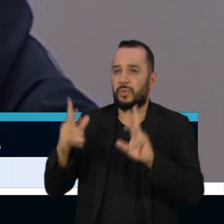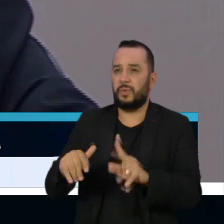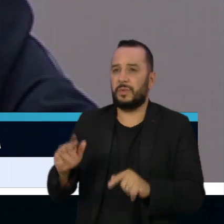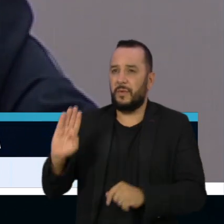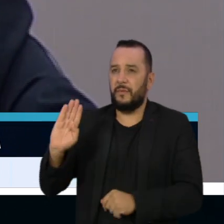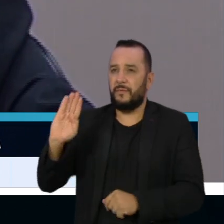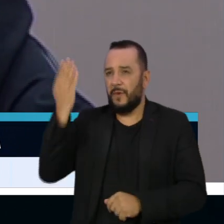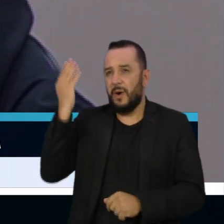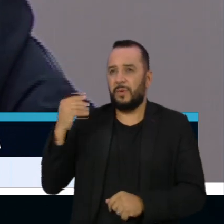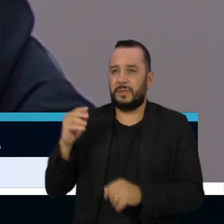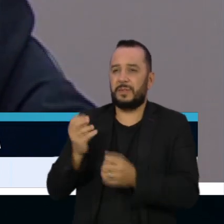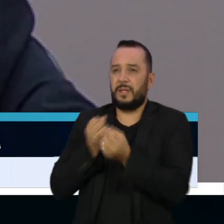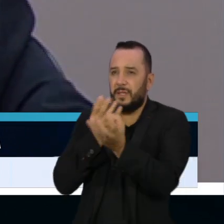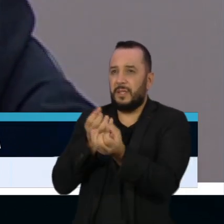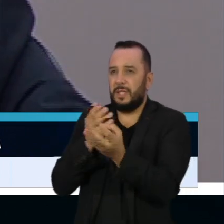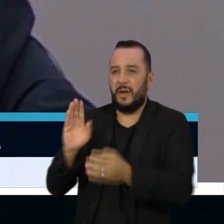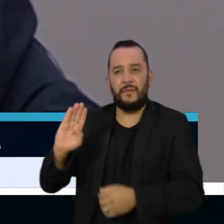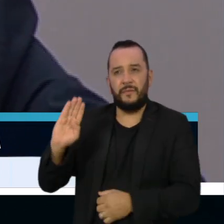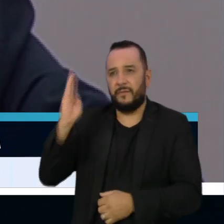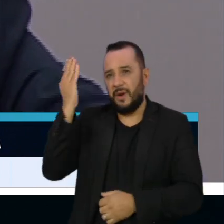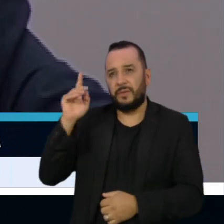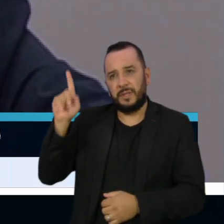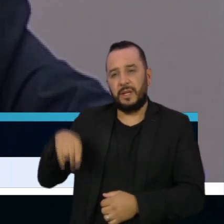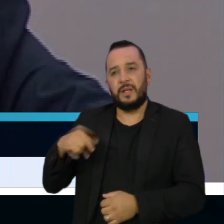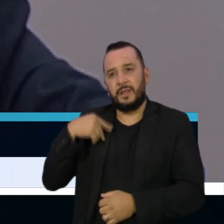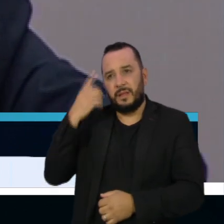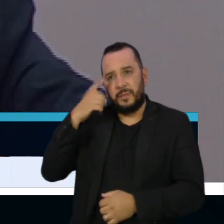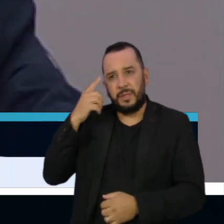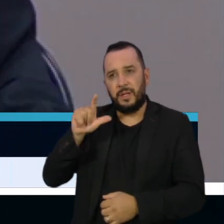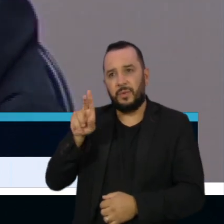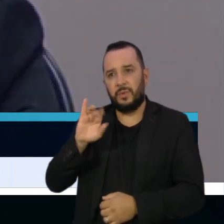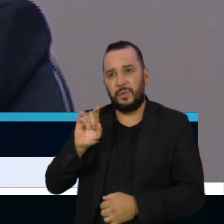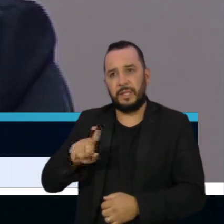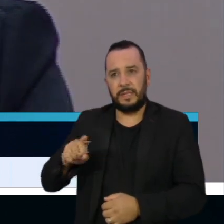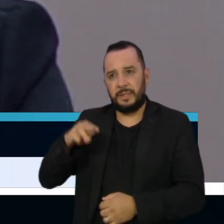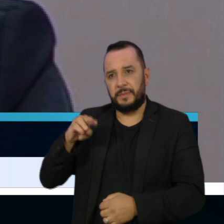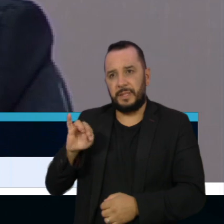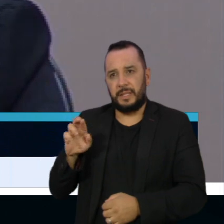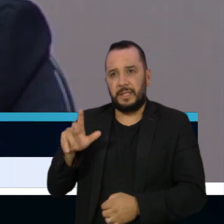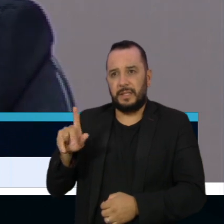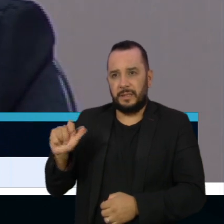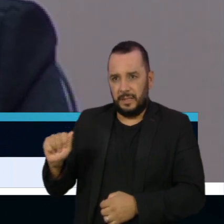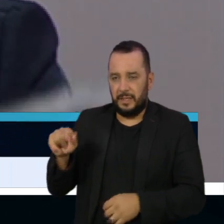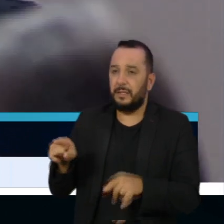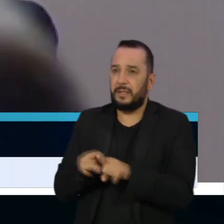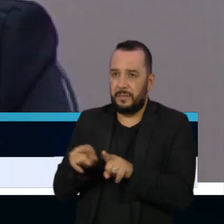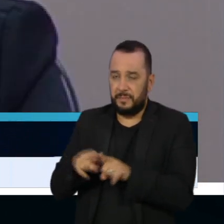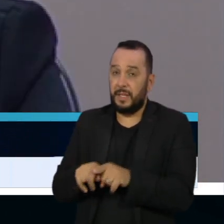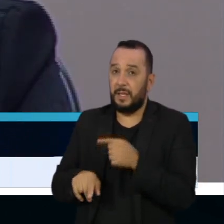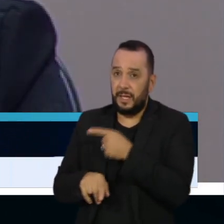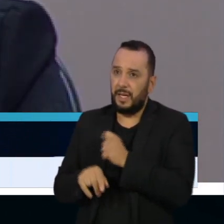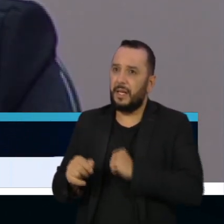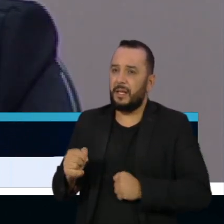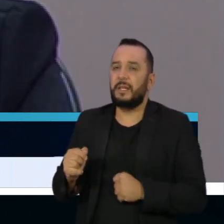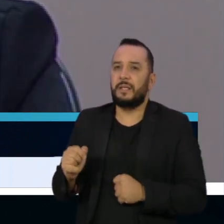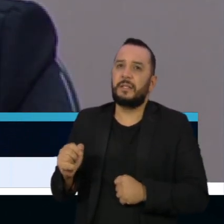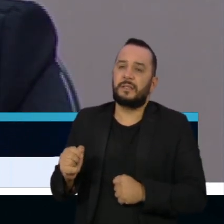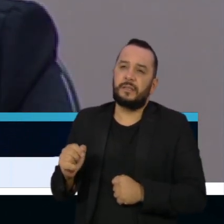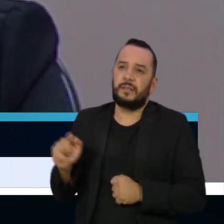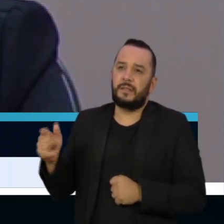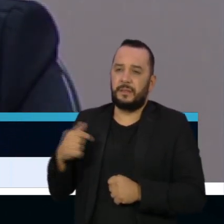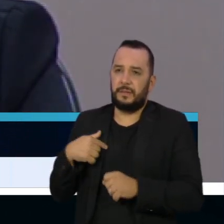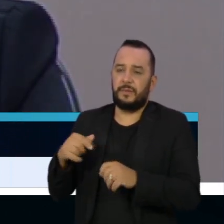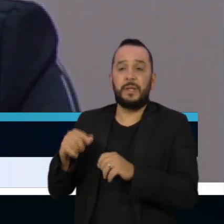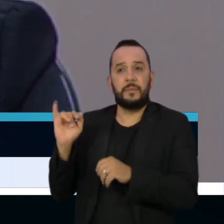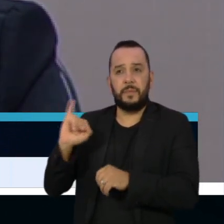acusações de alguma forma se liga o deputado Luís Miranda A é a primeira em virtude da lotação funcional do seu